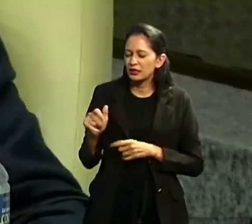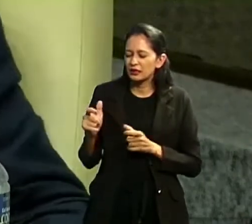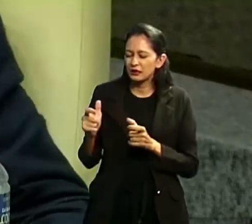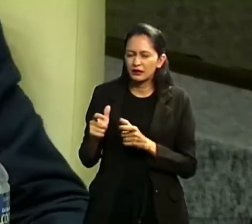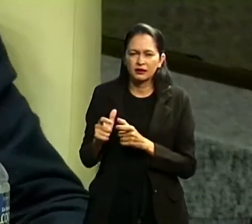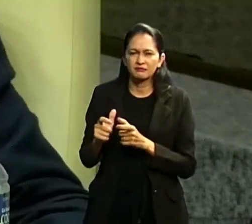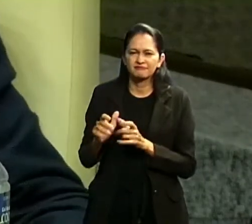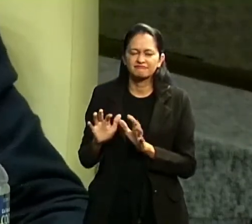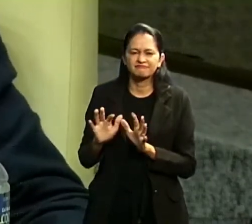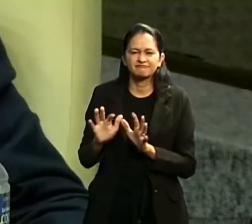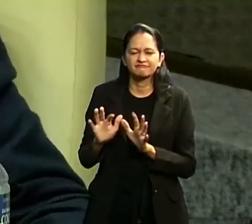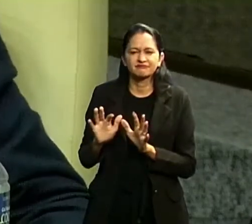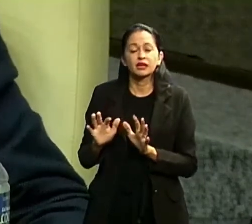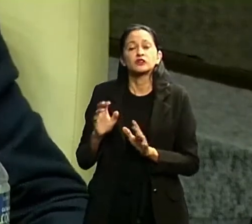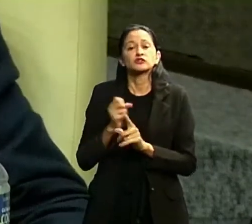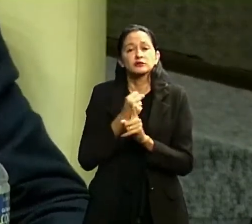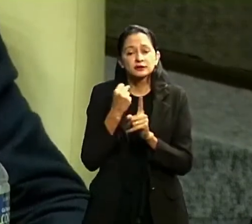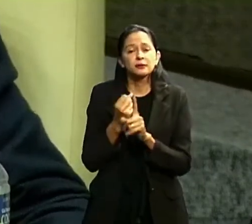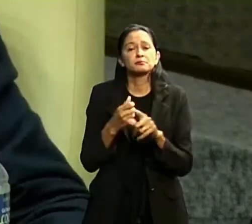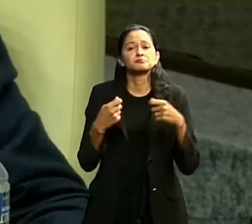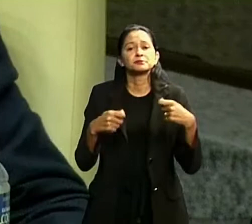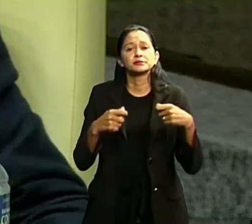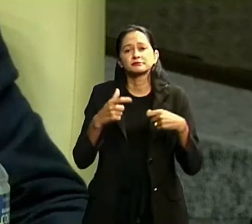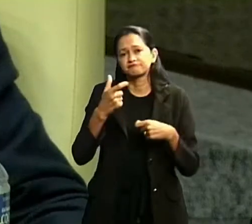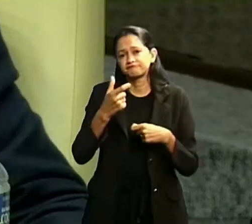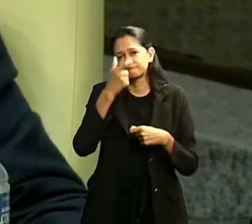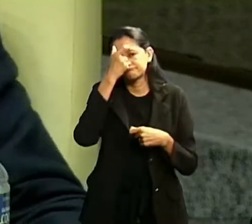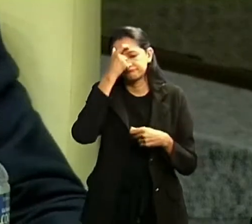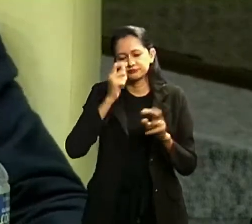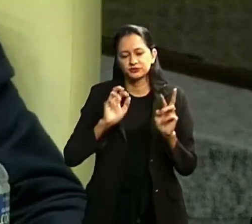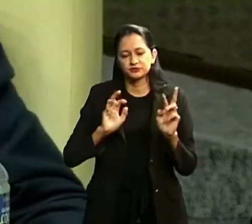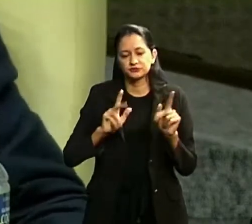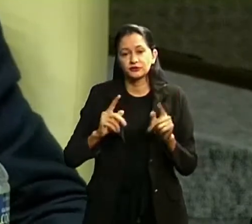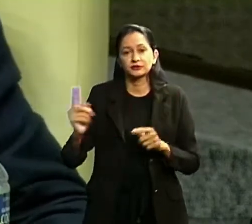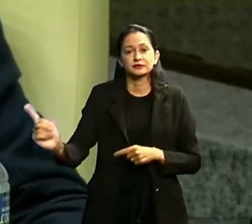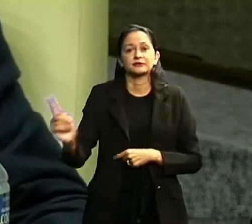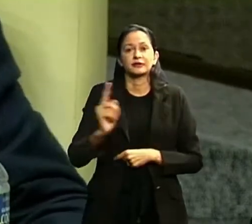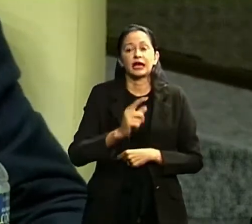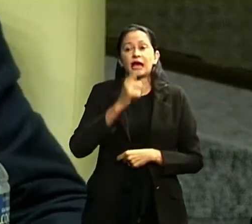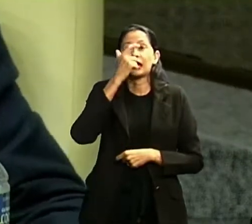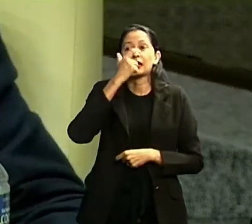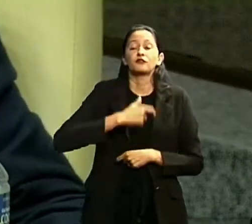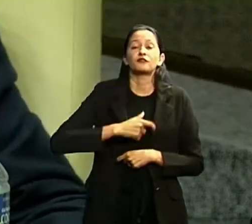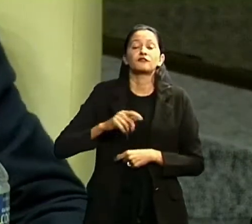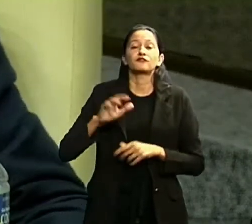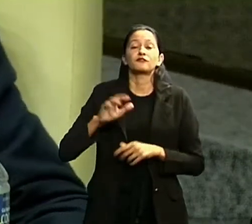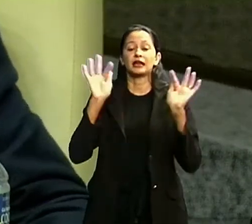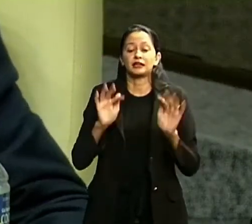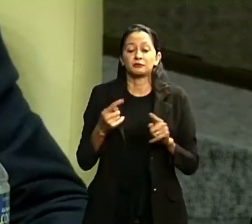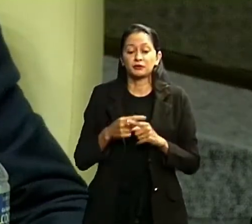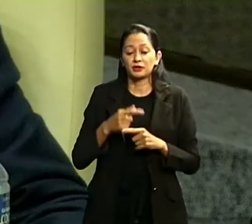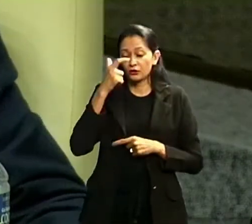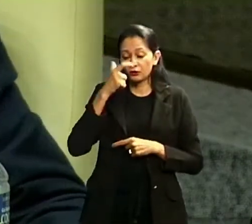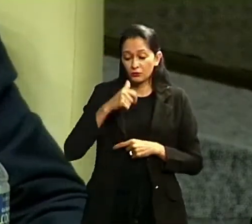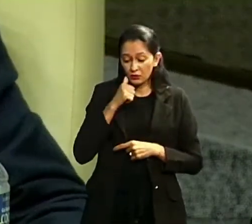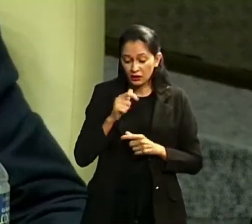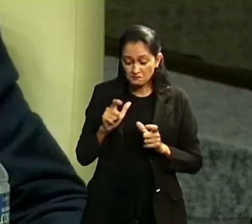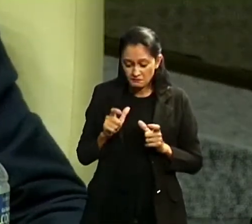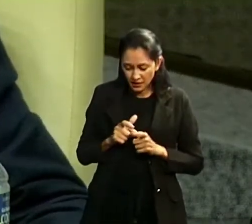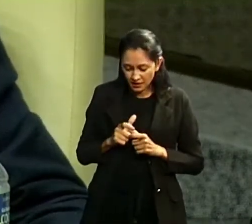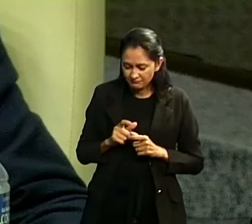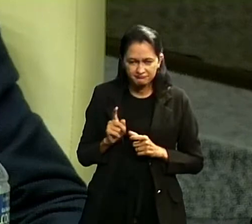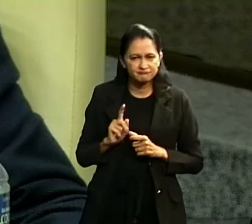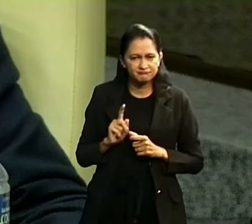isso. Nós não estamos aqui, Vossa Excelência deve estar aqui, não é estou feliz por ser minoria, por ser mulher, não. Nós estamos discutindo um